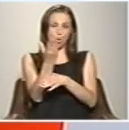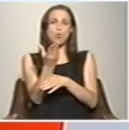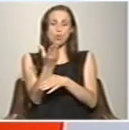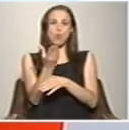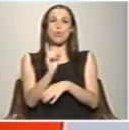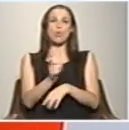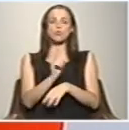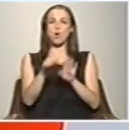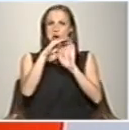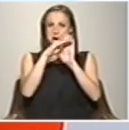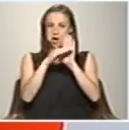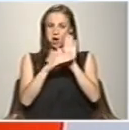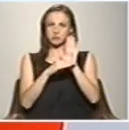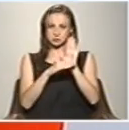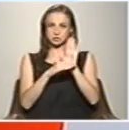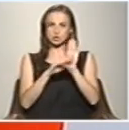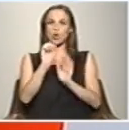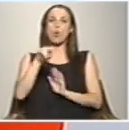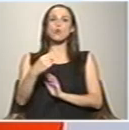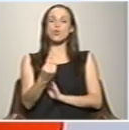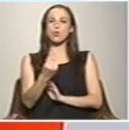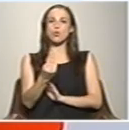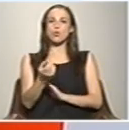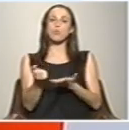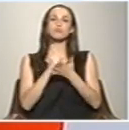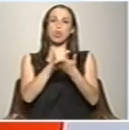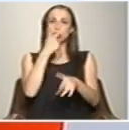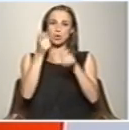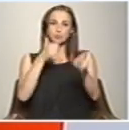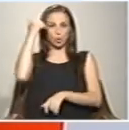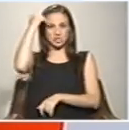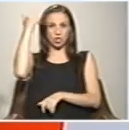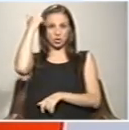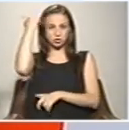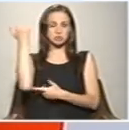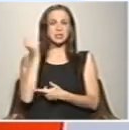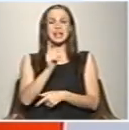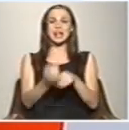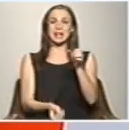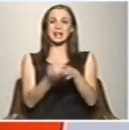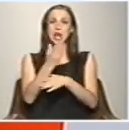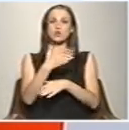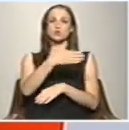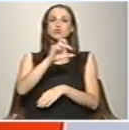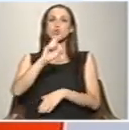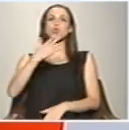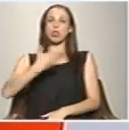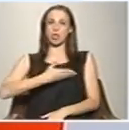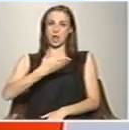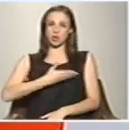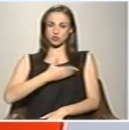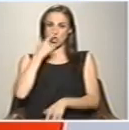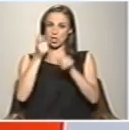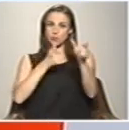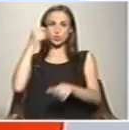os princípios ou o princípio das Nações Unidas em favor das pessoas idosas e nessa altura foram criadas cerca de 18 direitos das